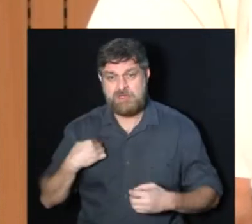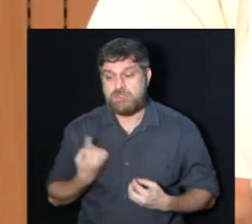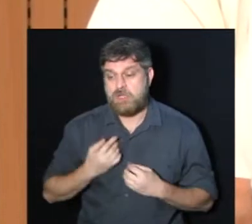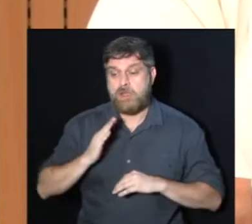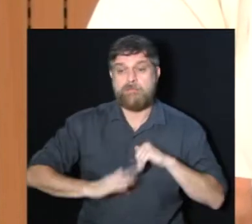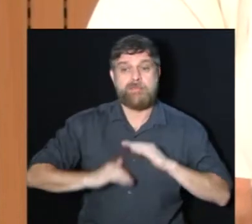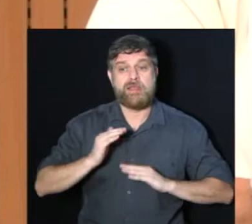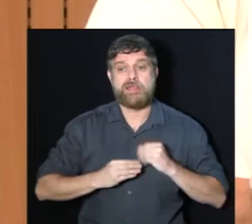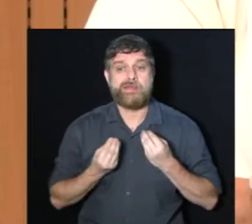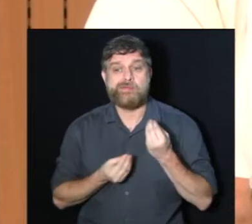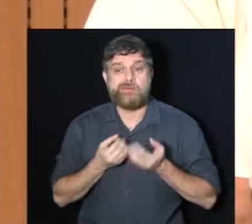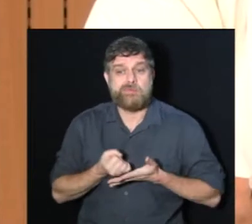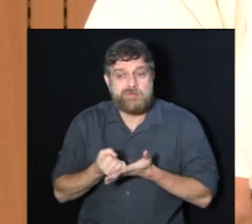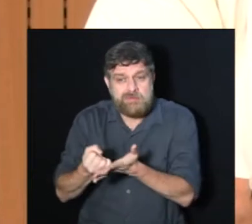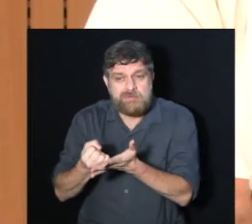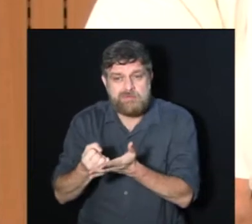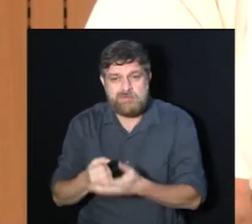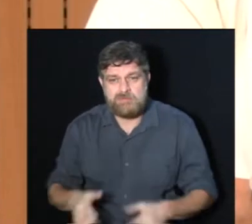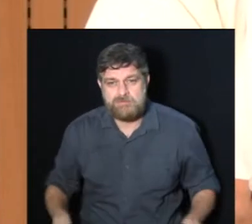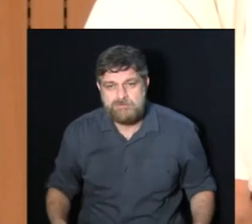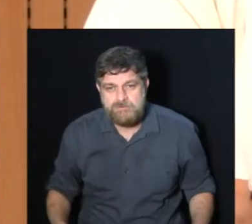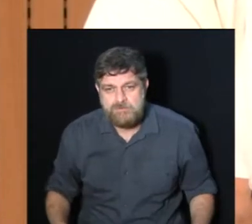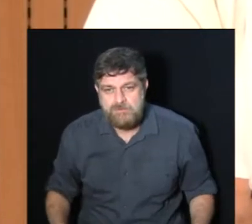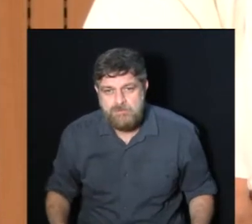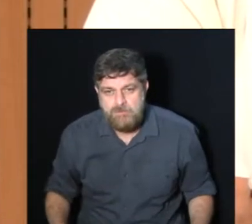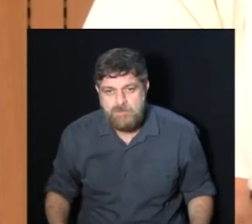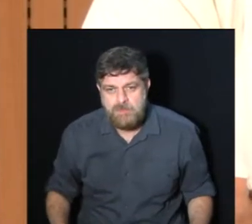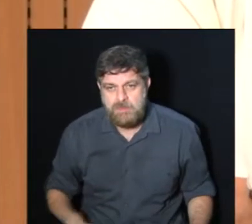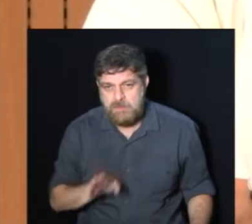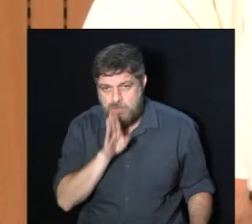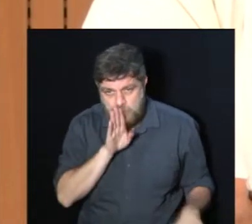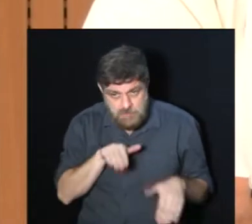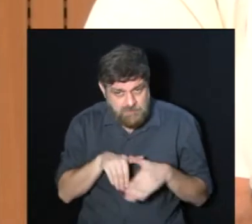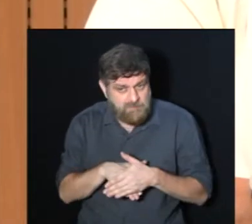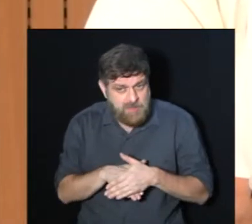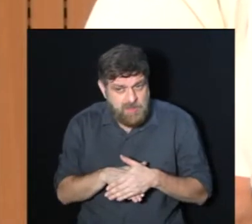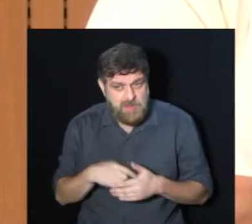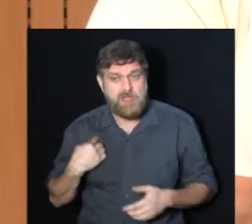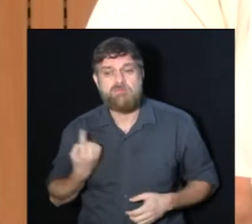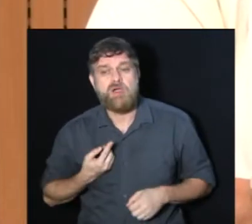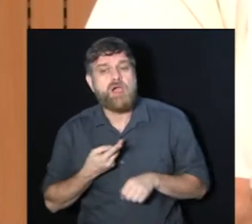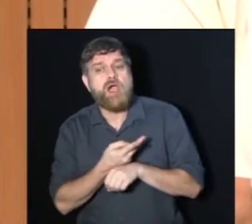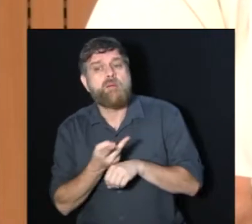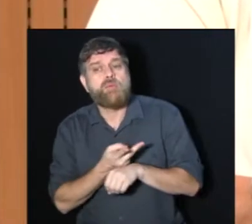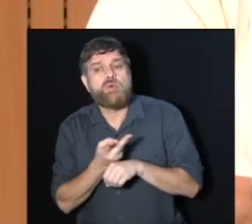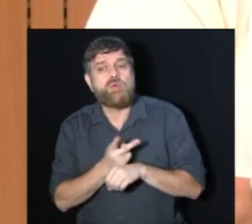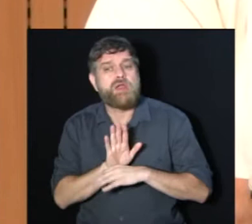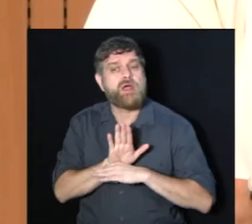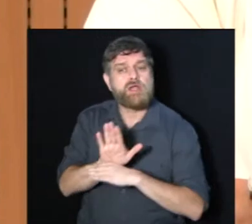Nós vamos ficar falando para todo mundo? Nós vamos procurar ajudá-la